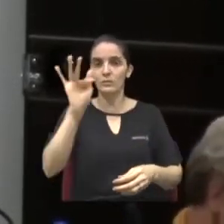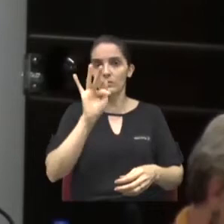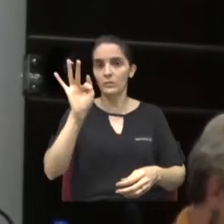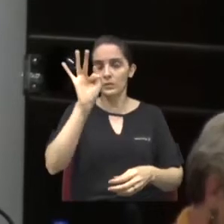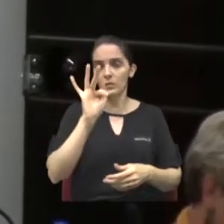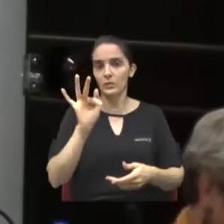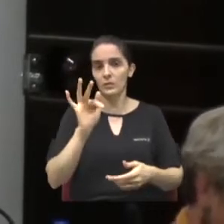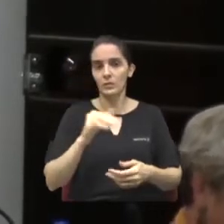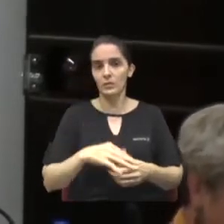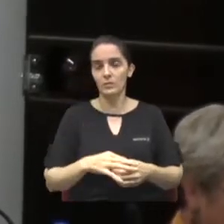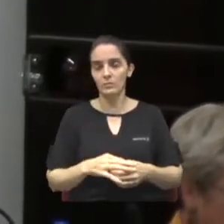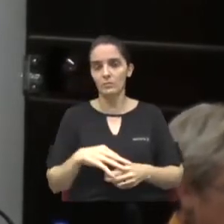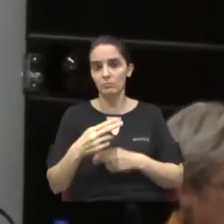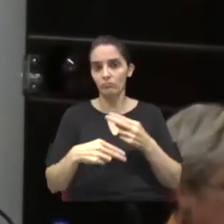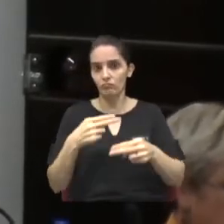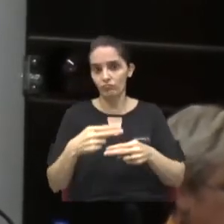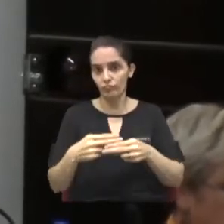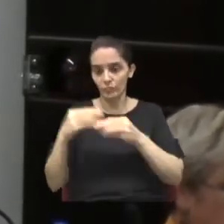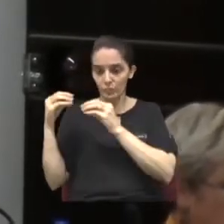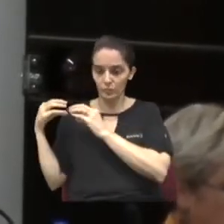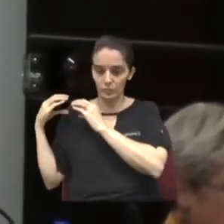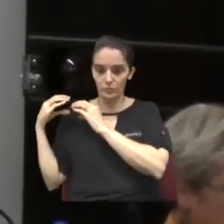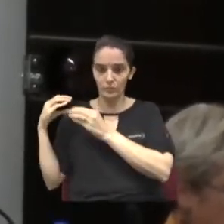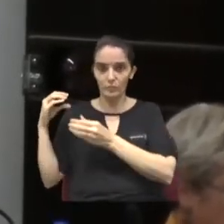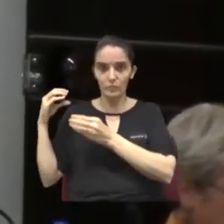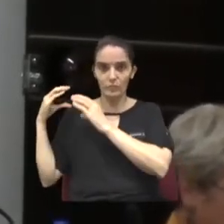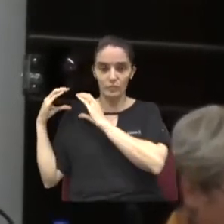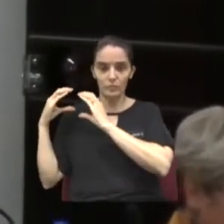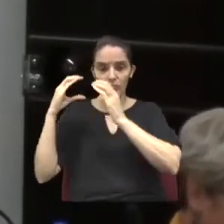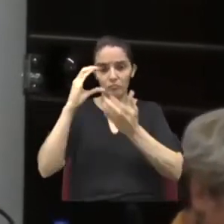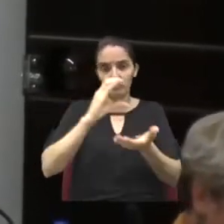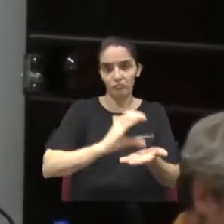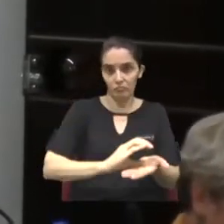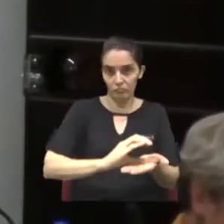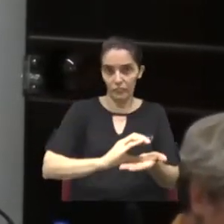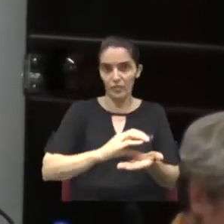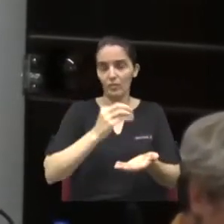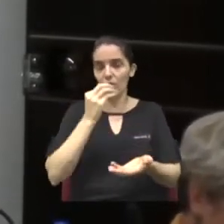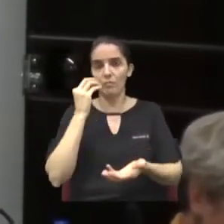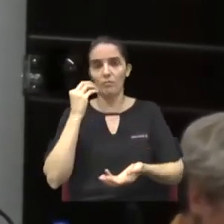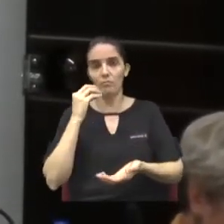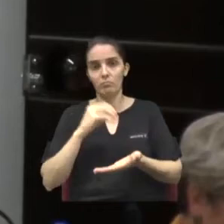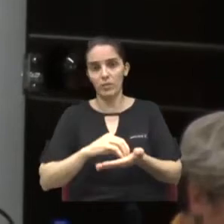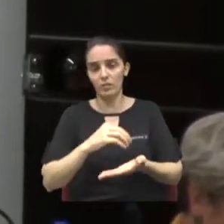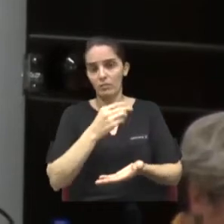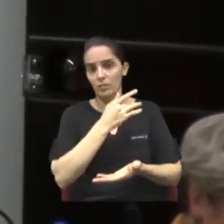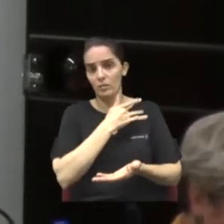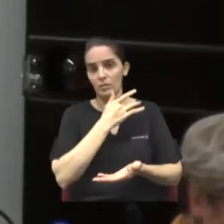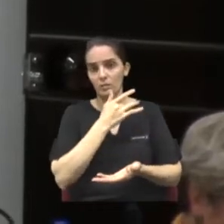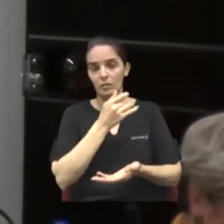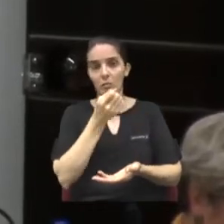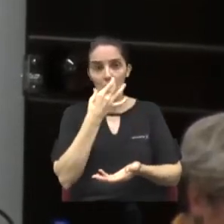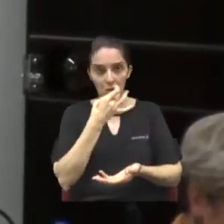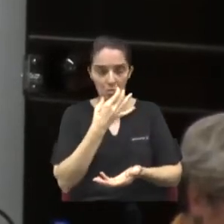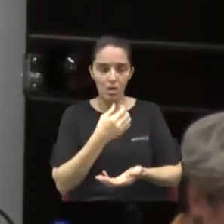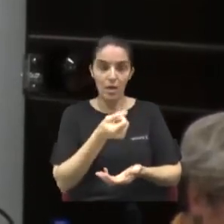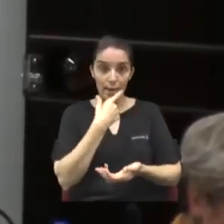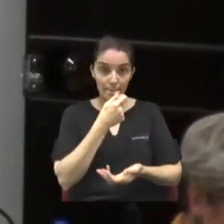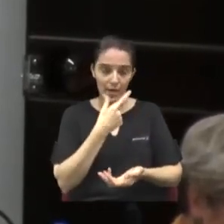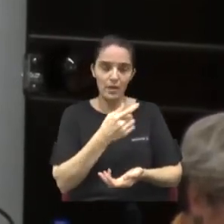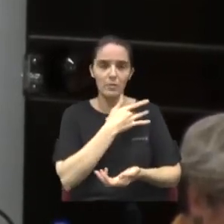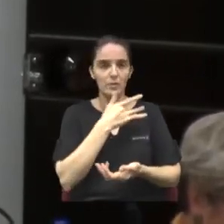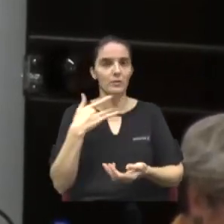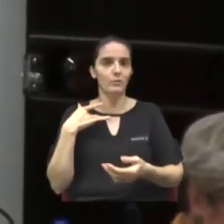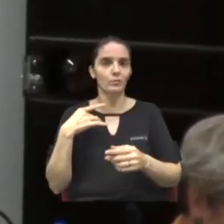e aí não tem repasse também do governo do estado, falta remédio, falta tudo, porque se a ideia é judicializar, quando a